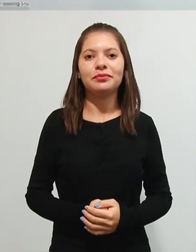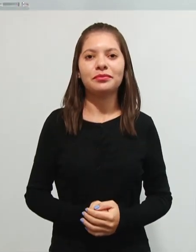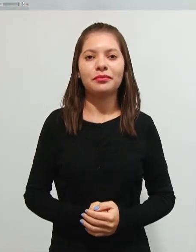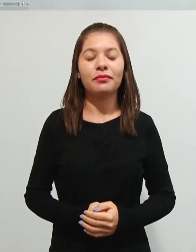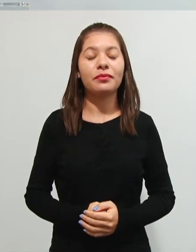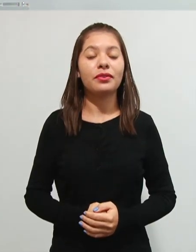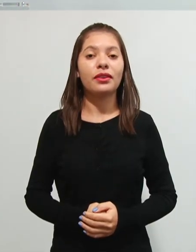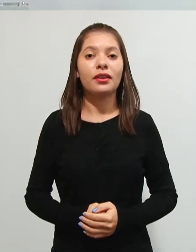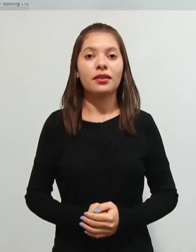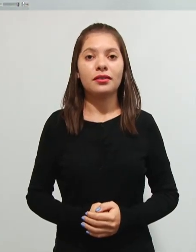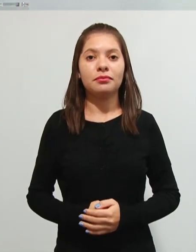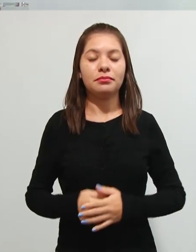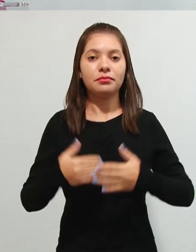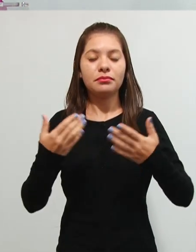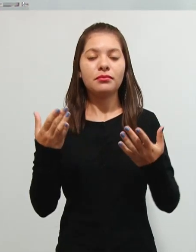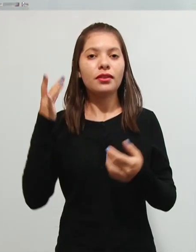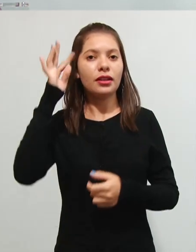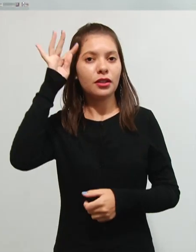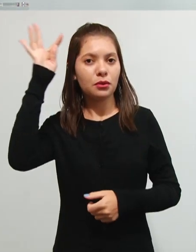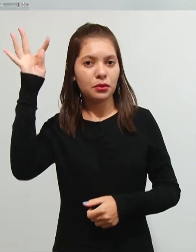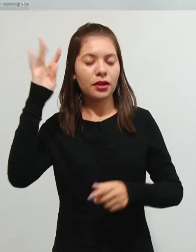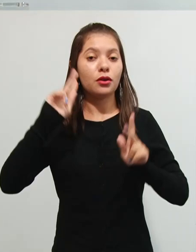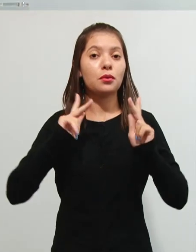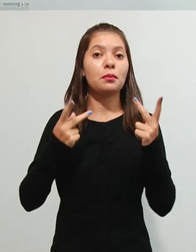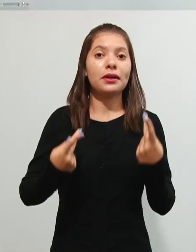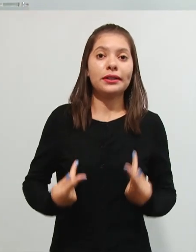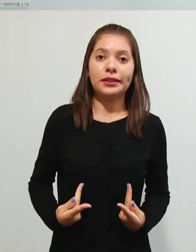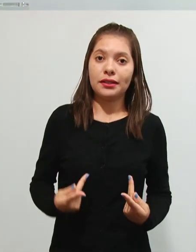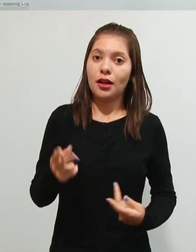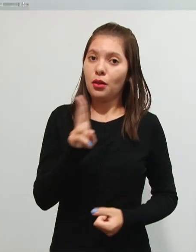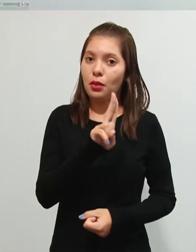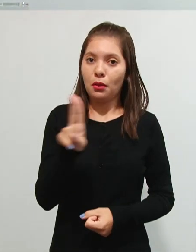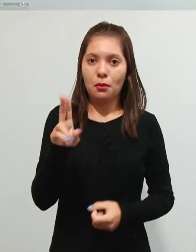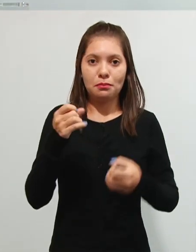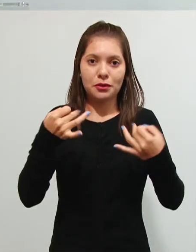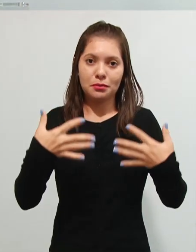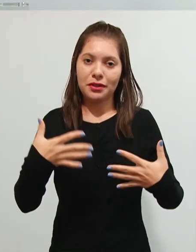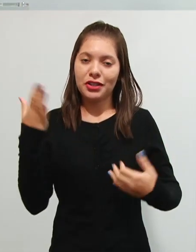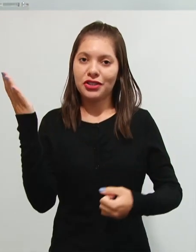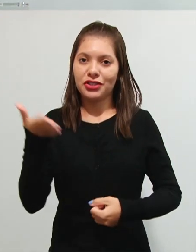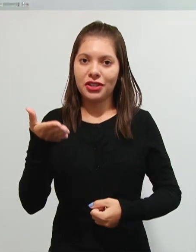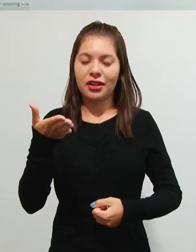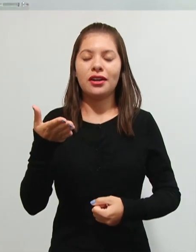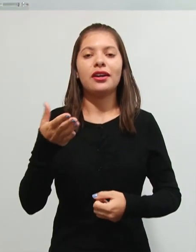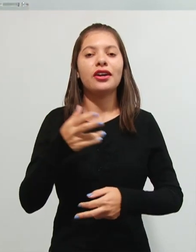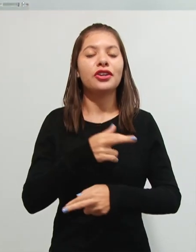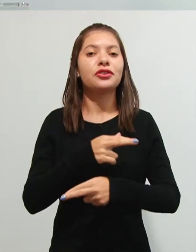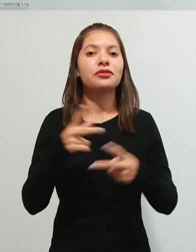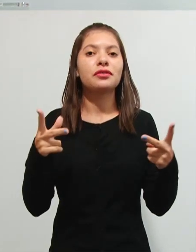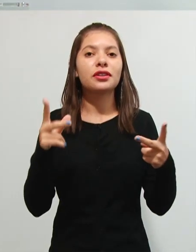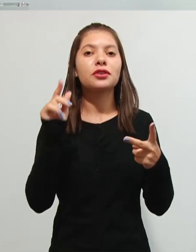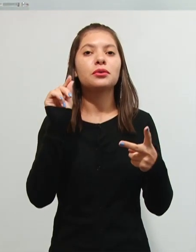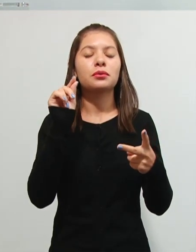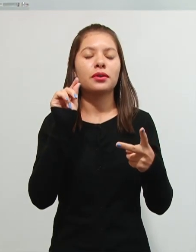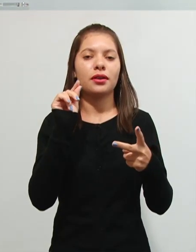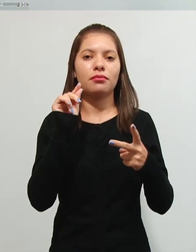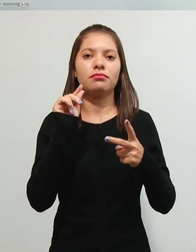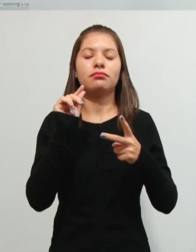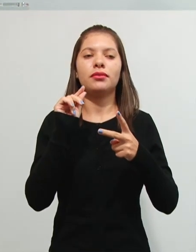teorias humanistas, como o nome já diz, elas tratam de uma forma diferente a